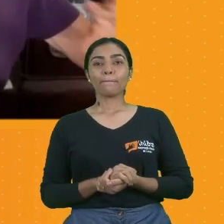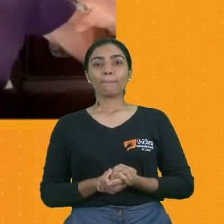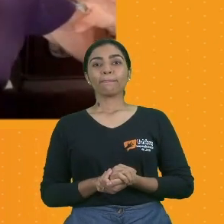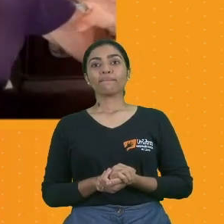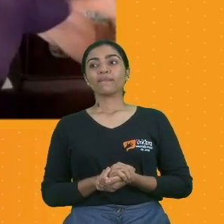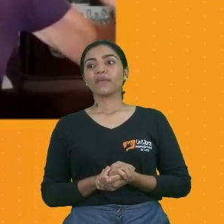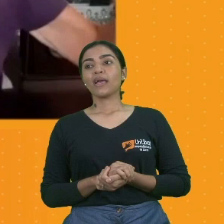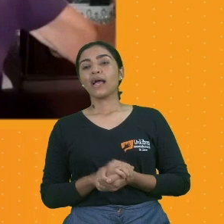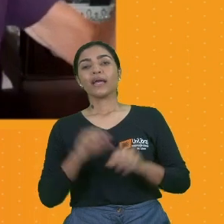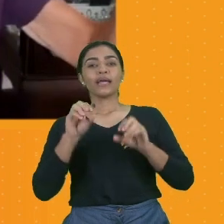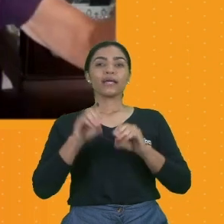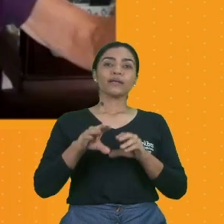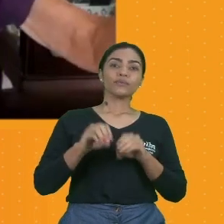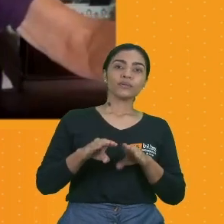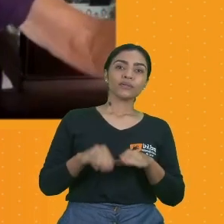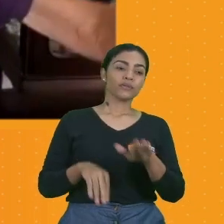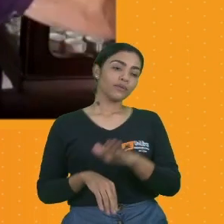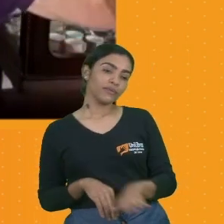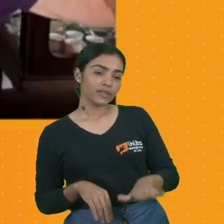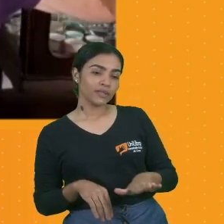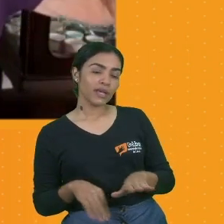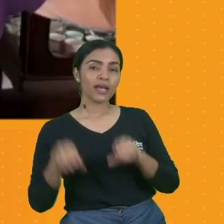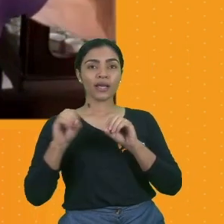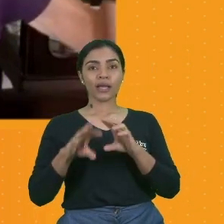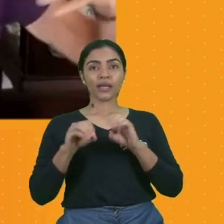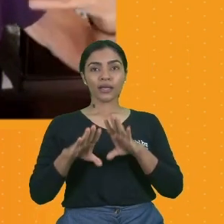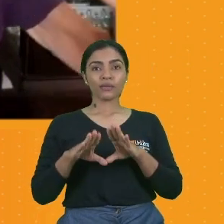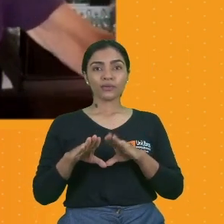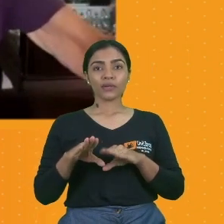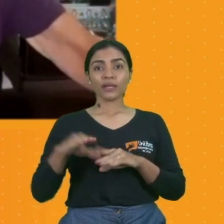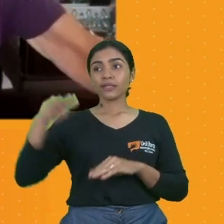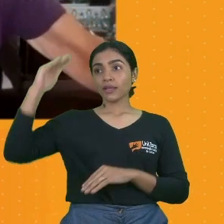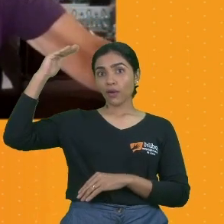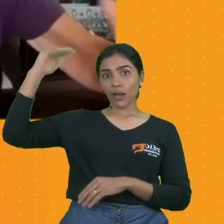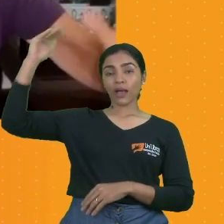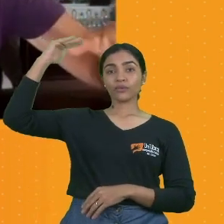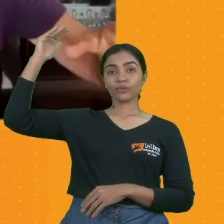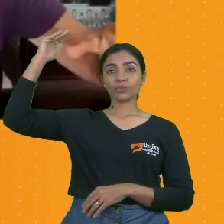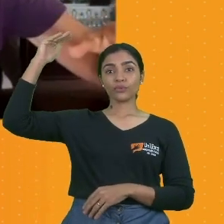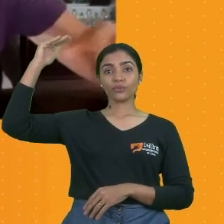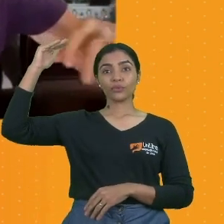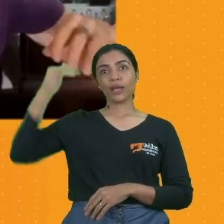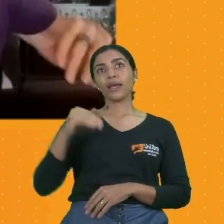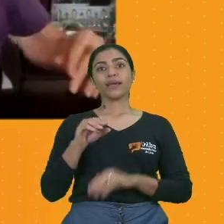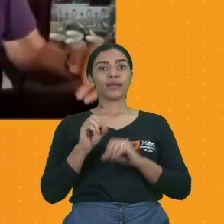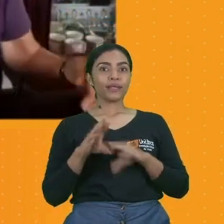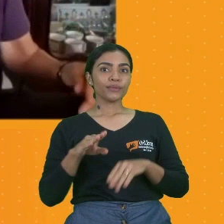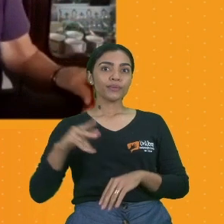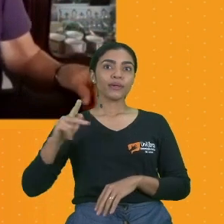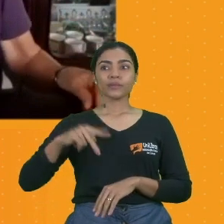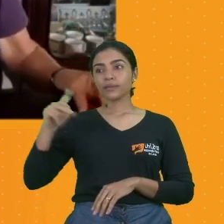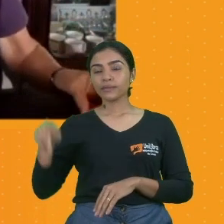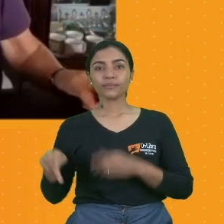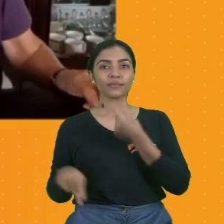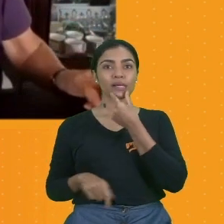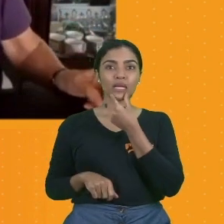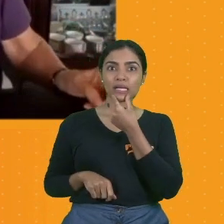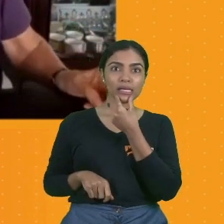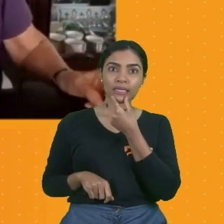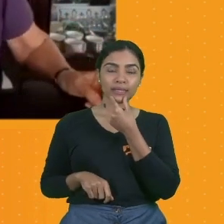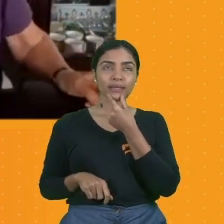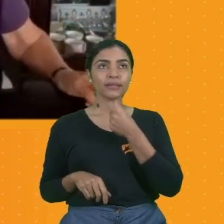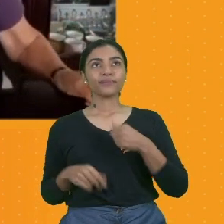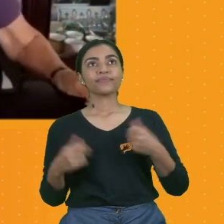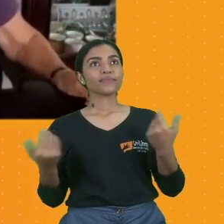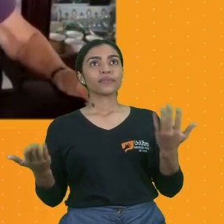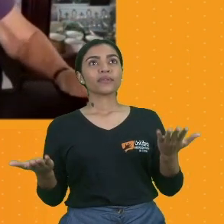outro posto Educação de adultos educação o professor de inglês com professor de agora o